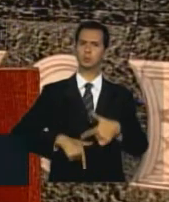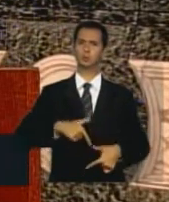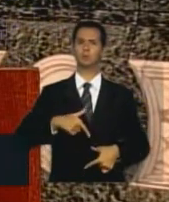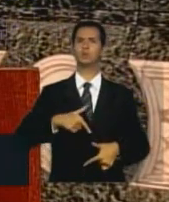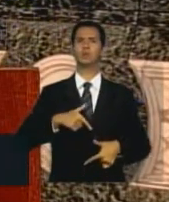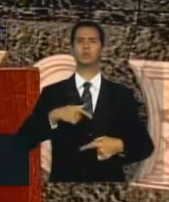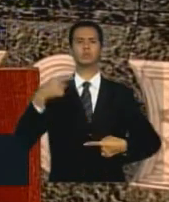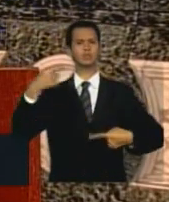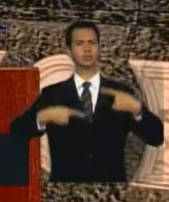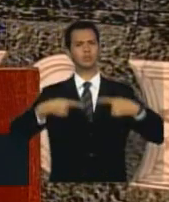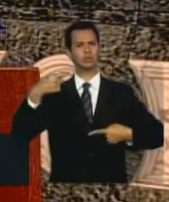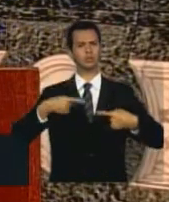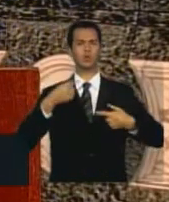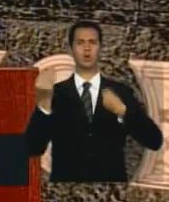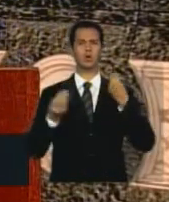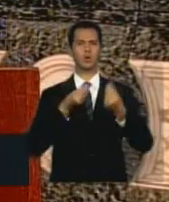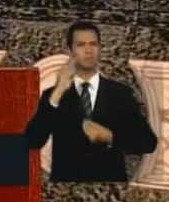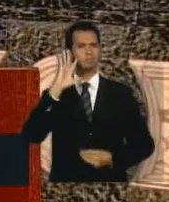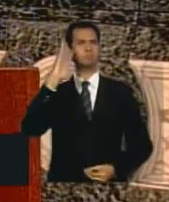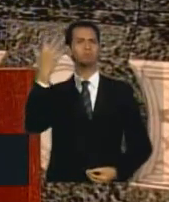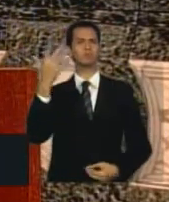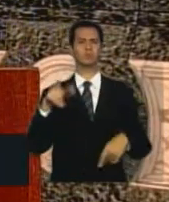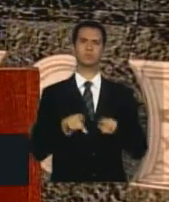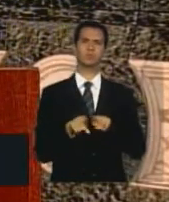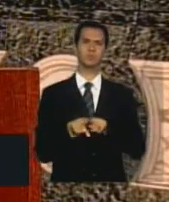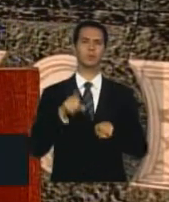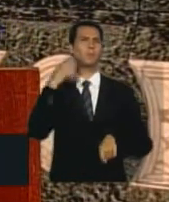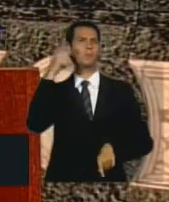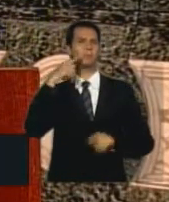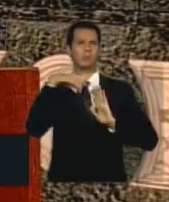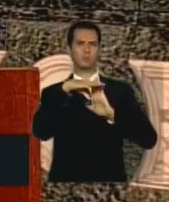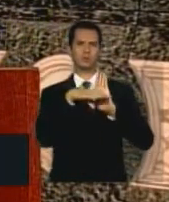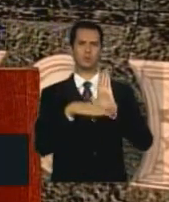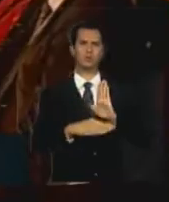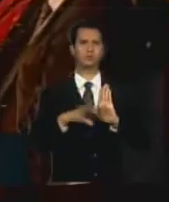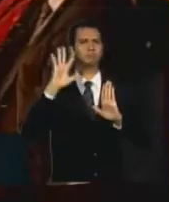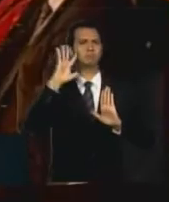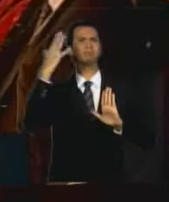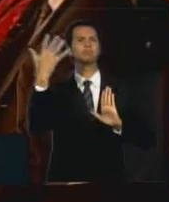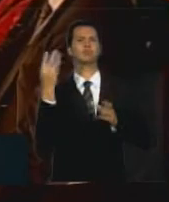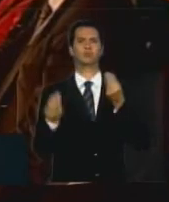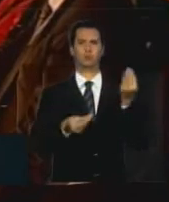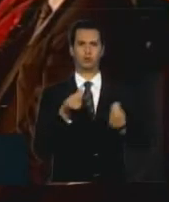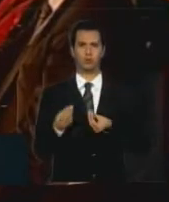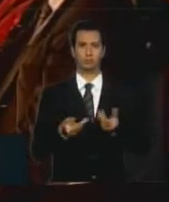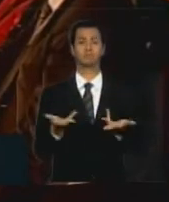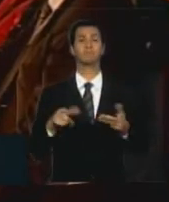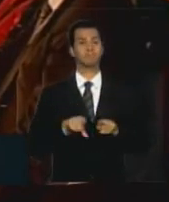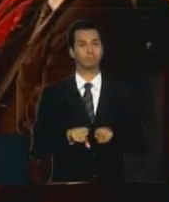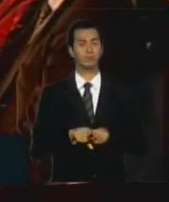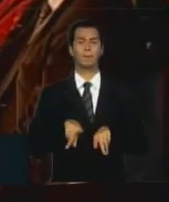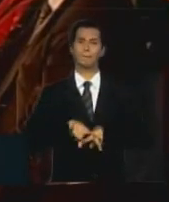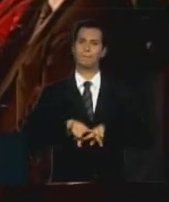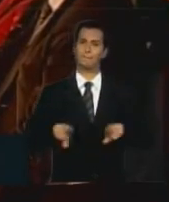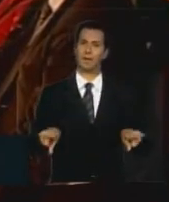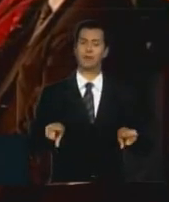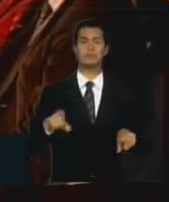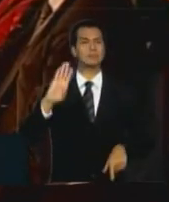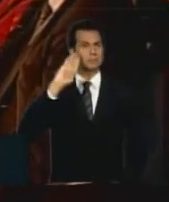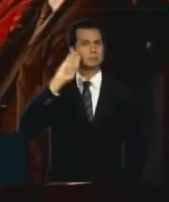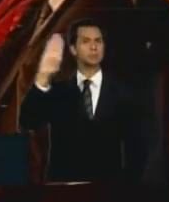nesta discussão, na elaboração política das decisões, mas que tiveram na condução do secretário